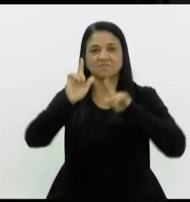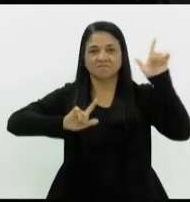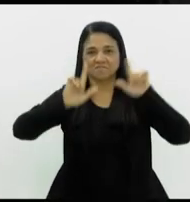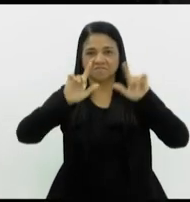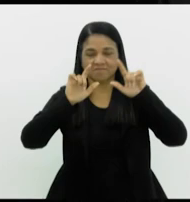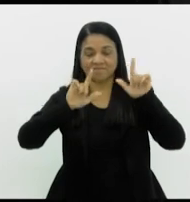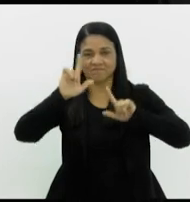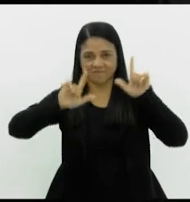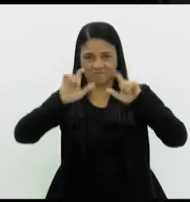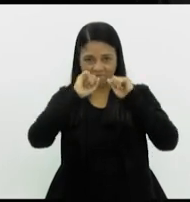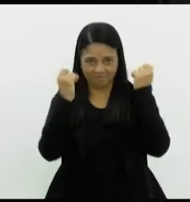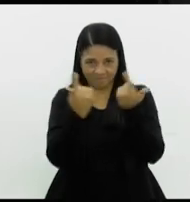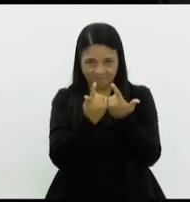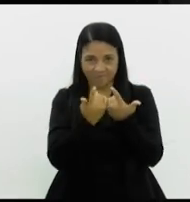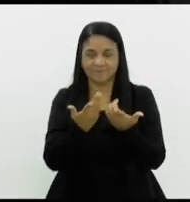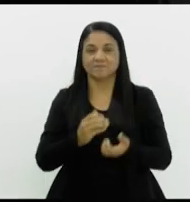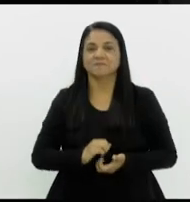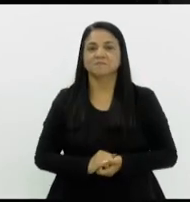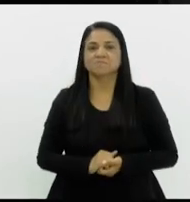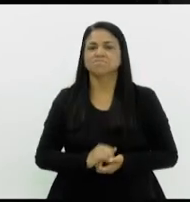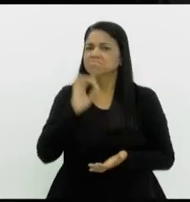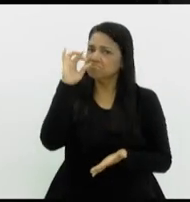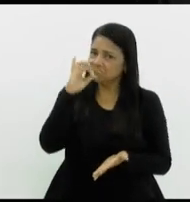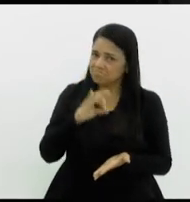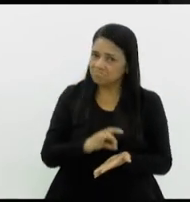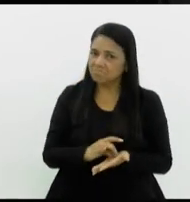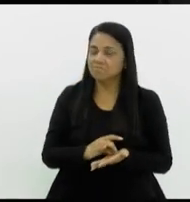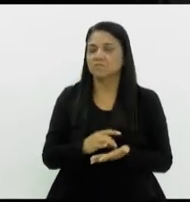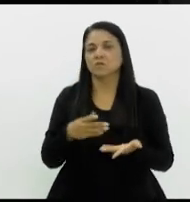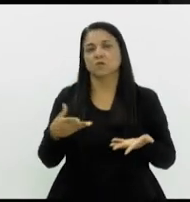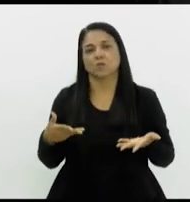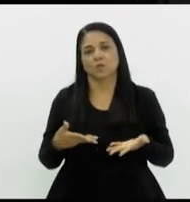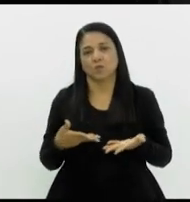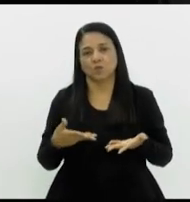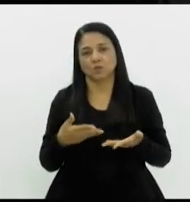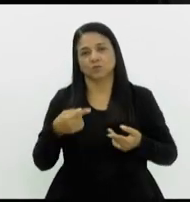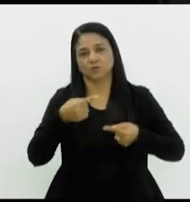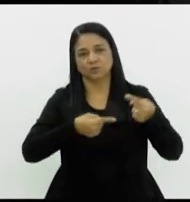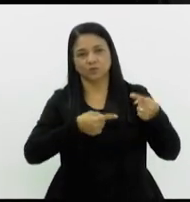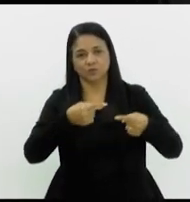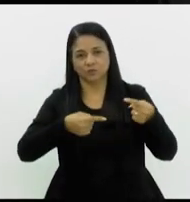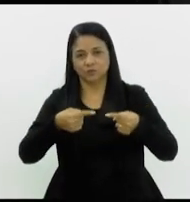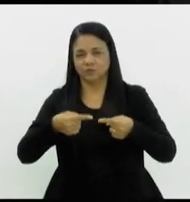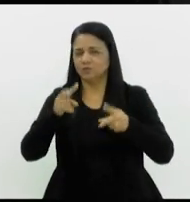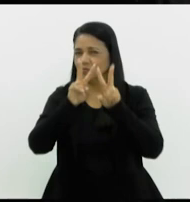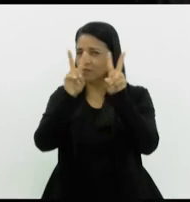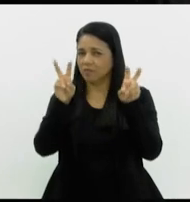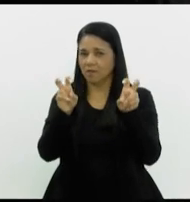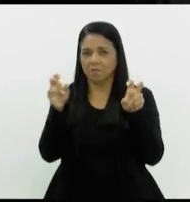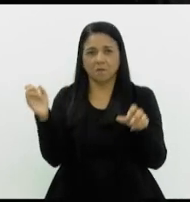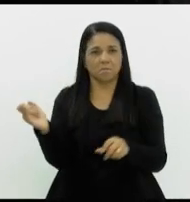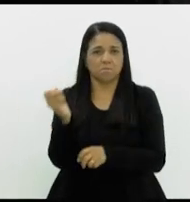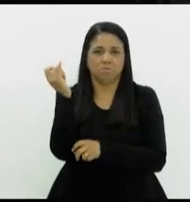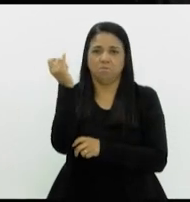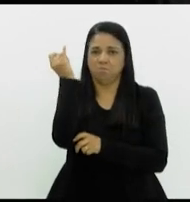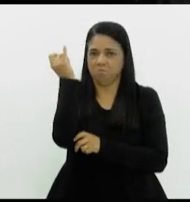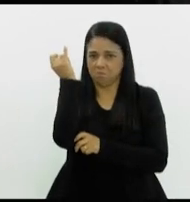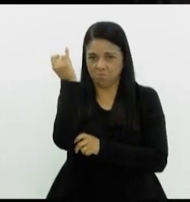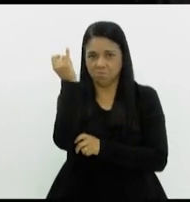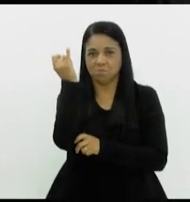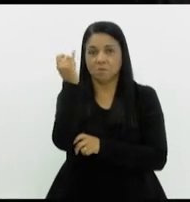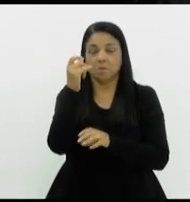Alerge. E, realmente, hoje estamos discutindo esse tema tão importante, não é, sobre